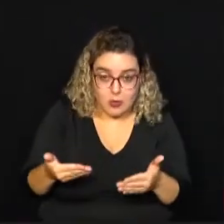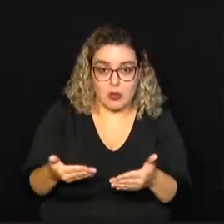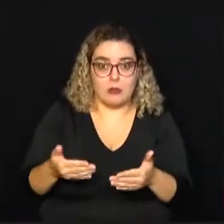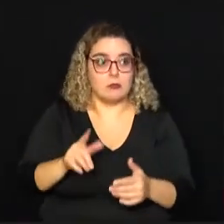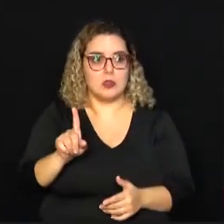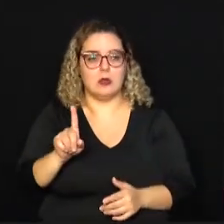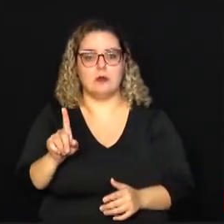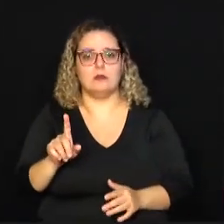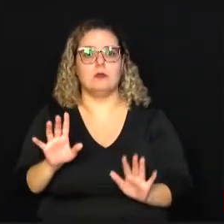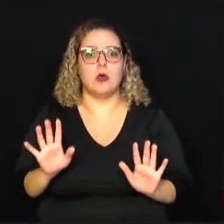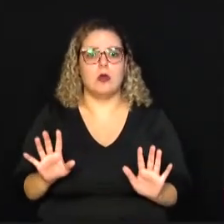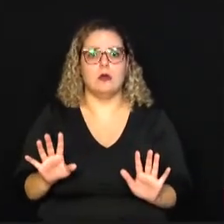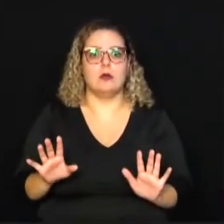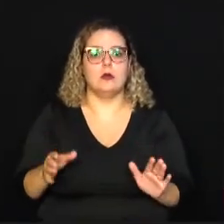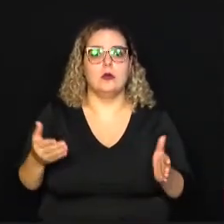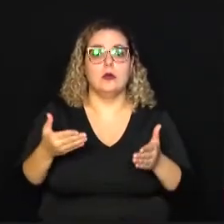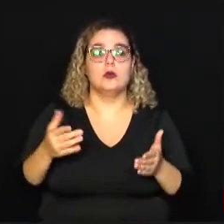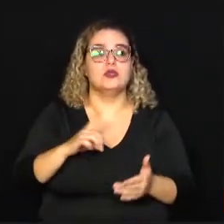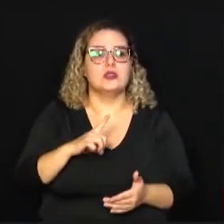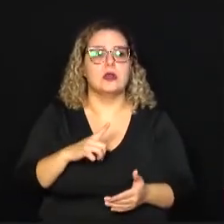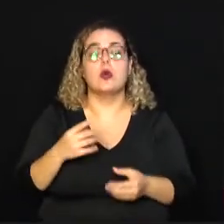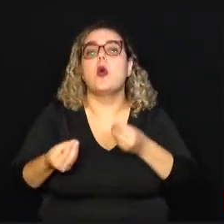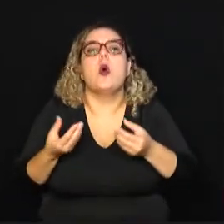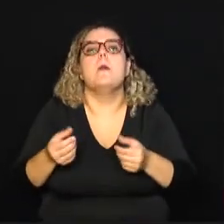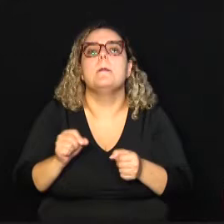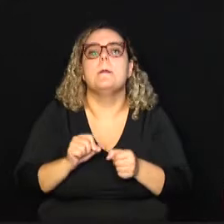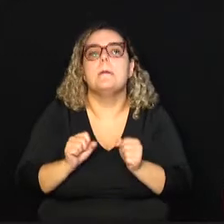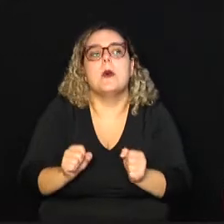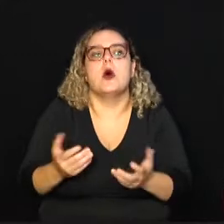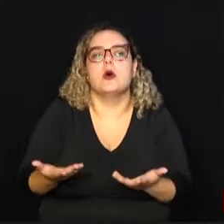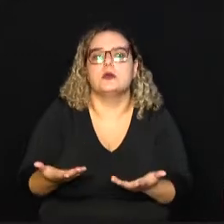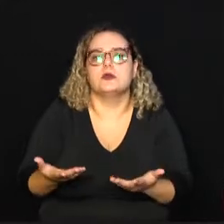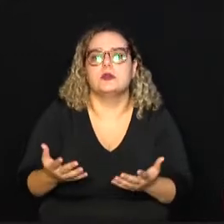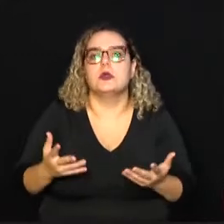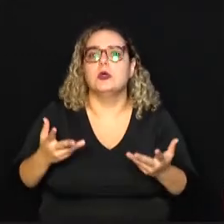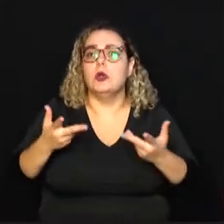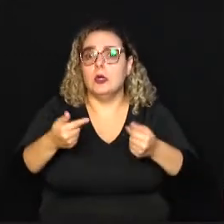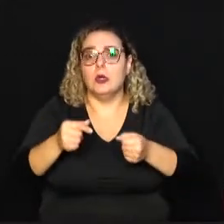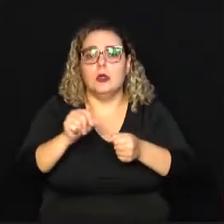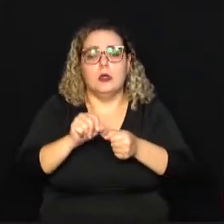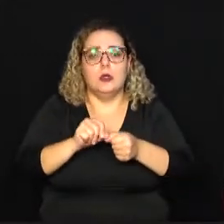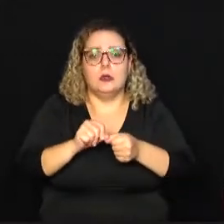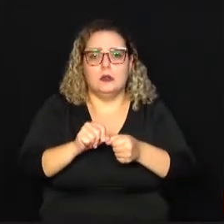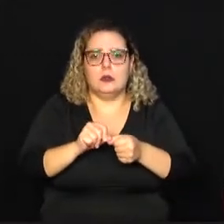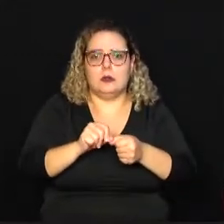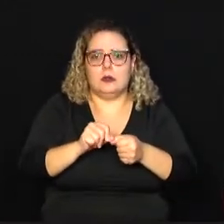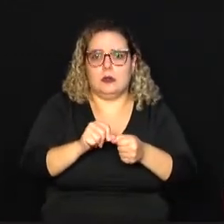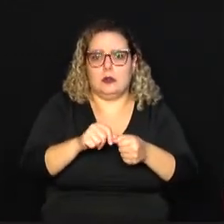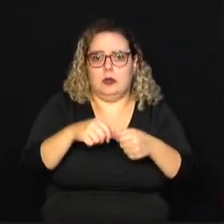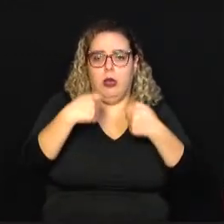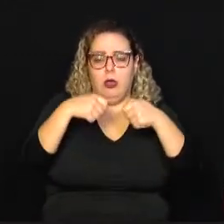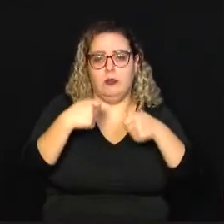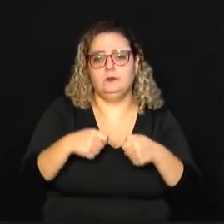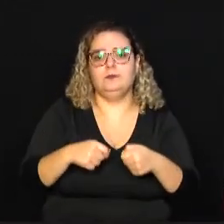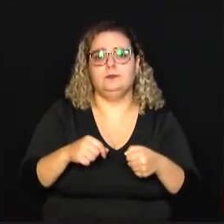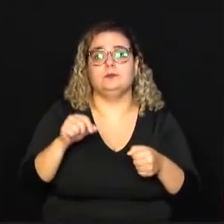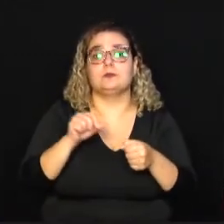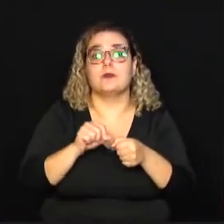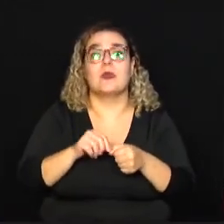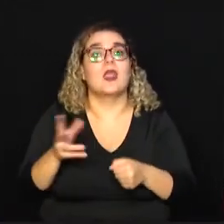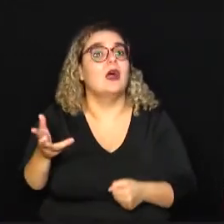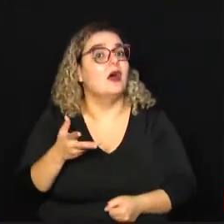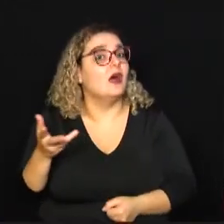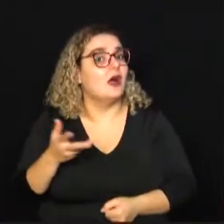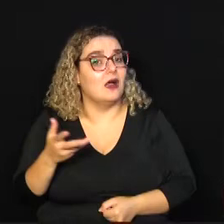Não. Onde tem? Como pode fazer? Isso tudo está sendo feito, eu tenho certeza, mas isso tem que ser feito de forma ágil, rápida,